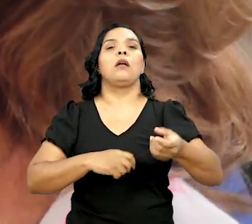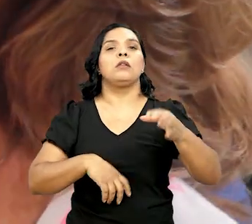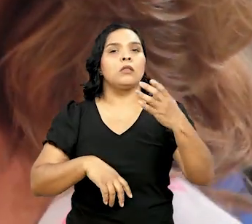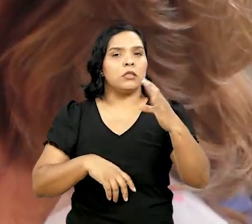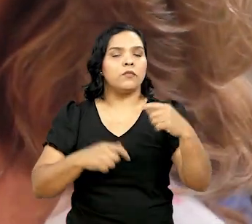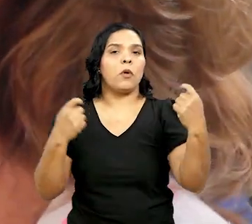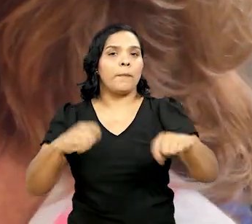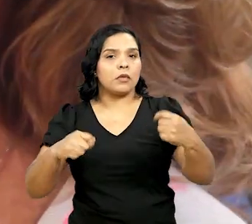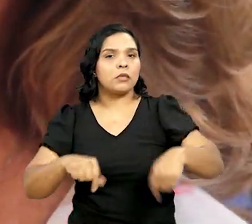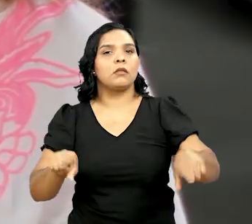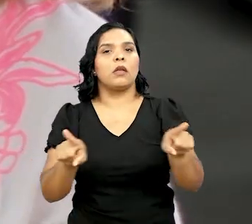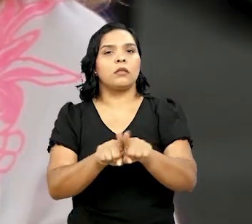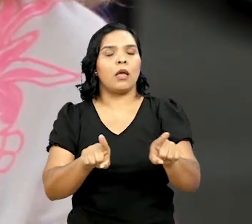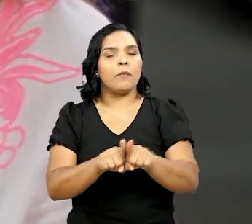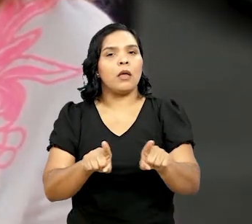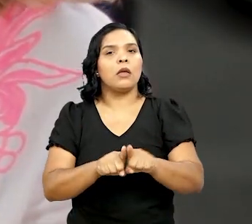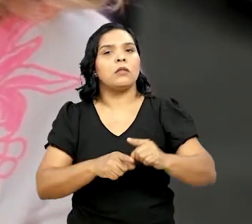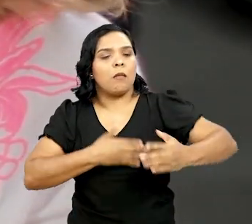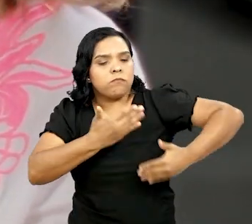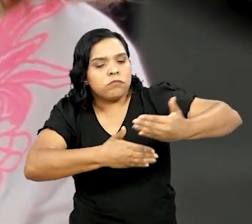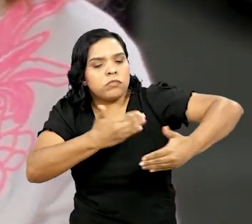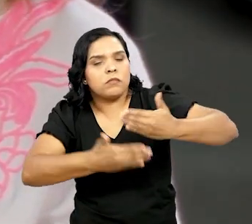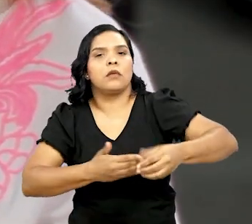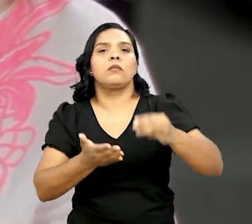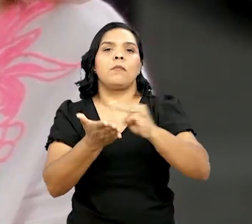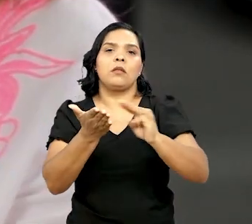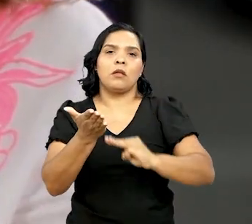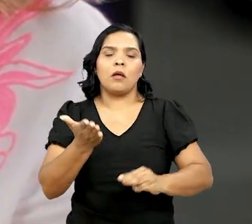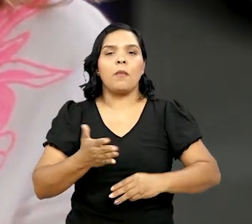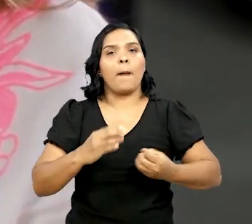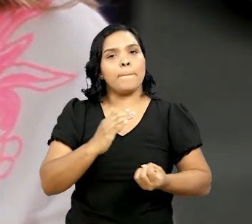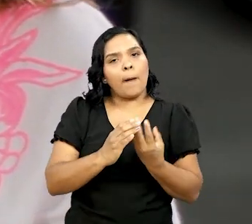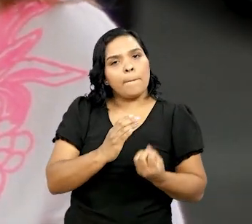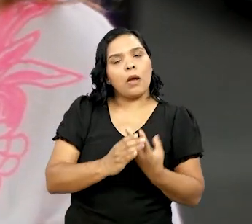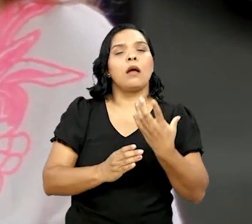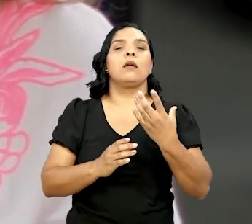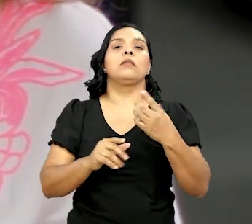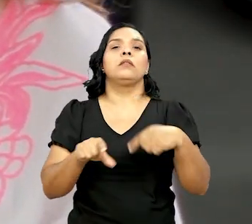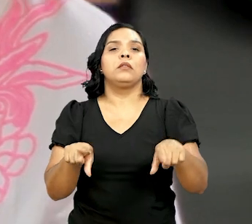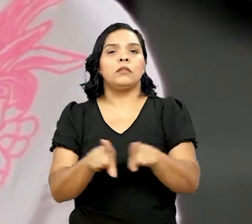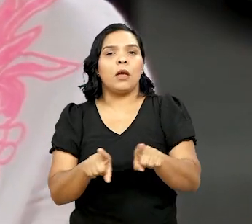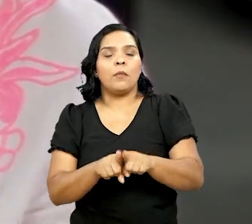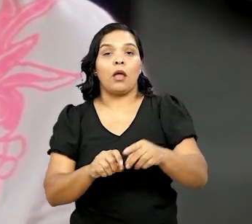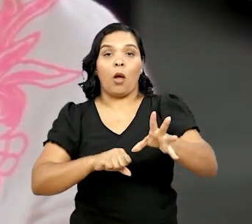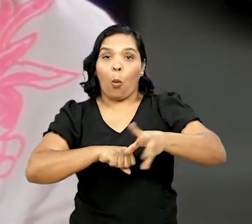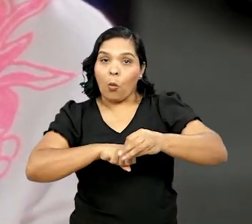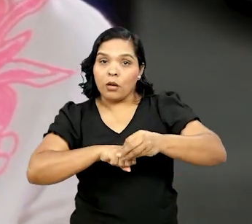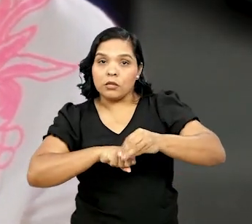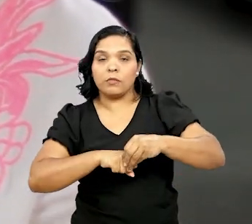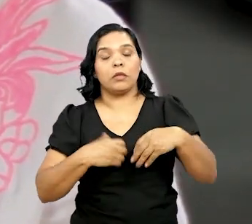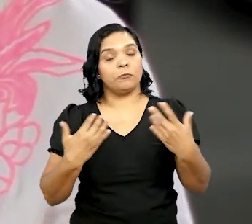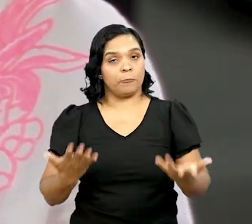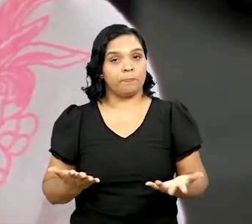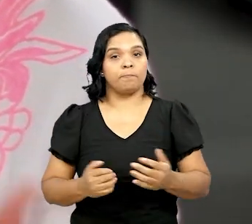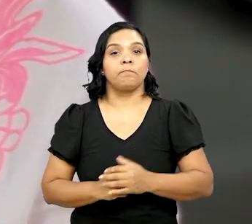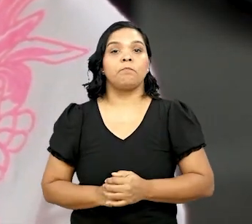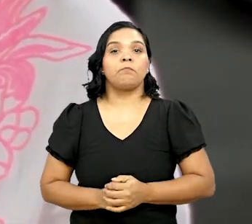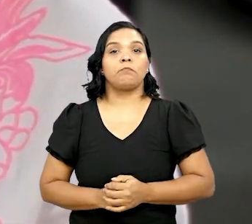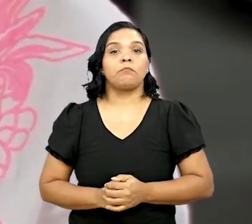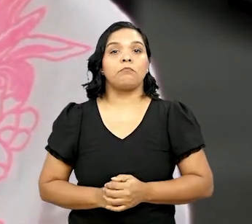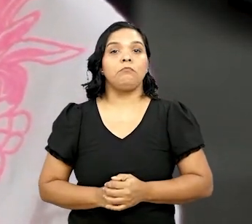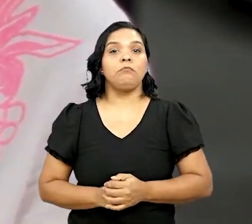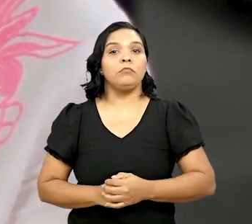né? Você precisa de ter os procedimentos metodológicos para produzir, né, o conhecimento, enfim, né? Então, a